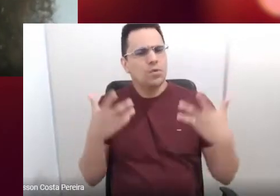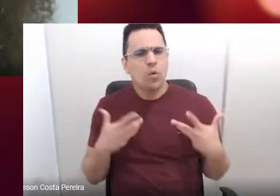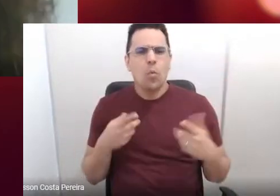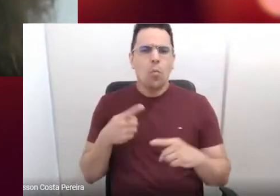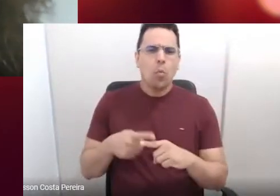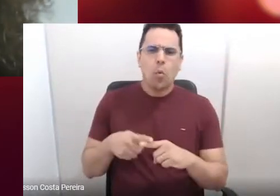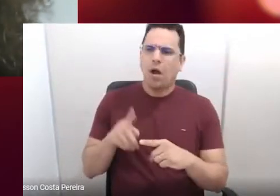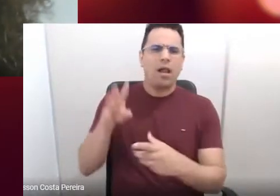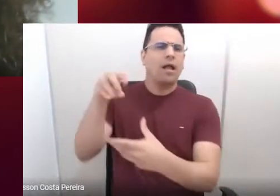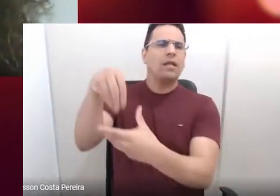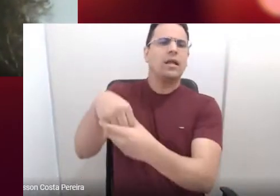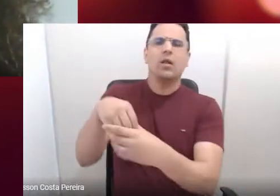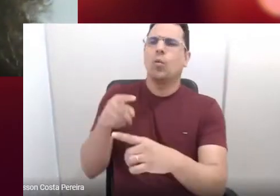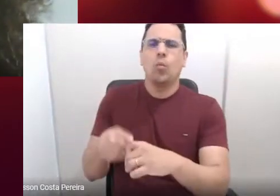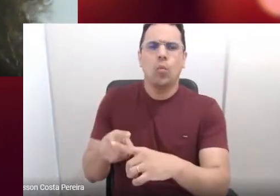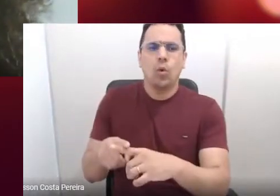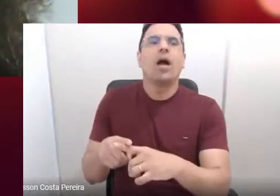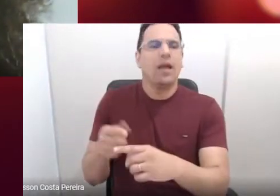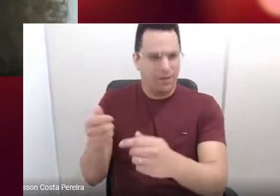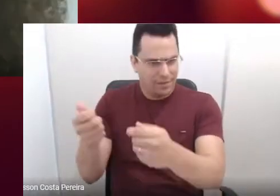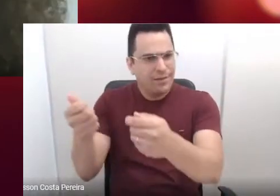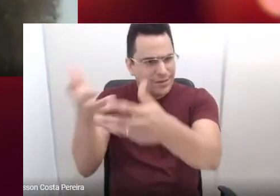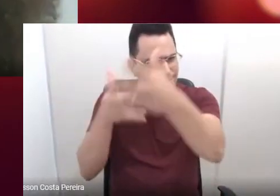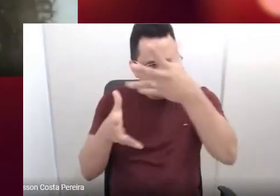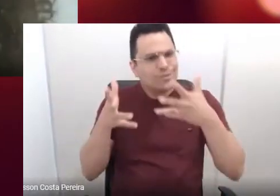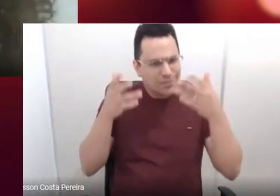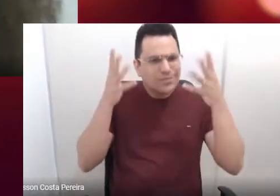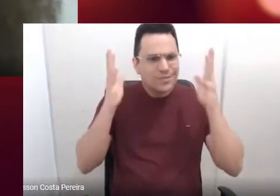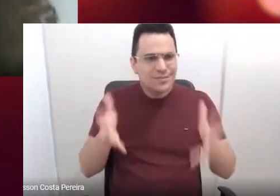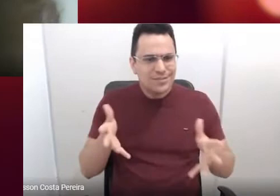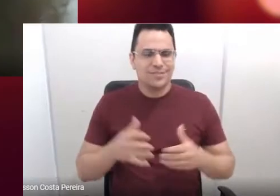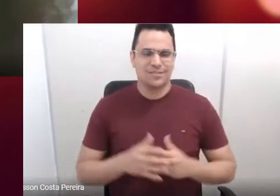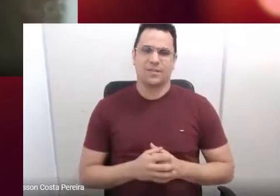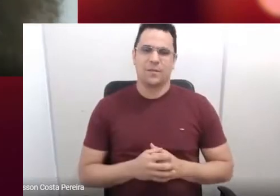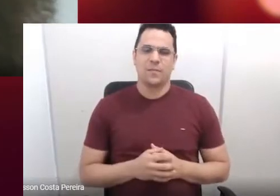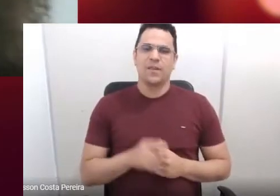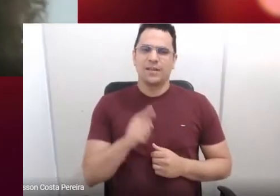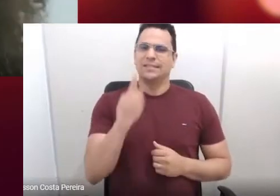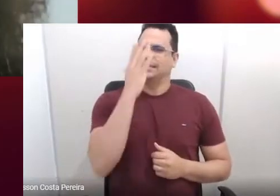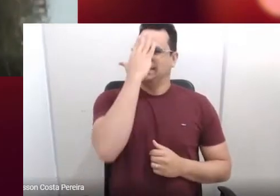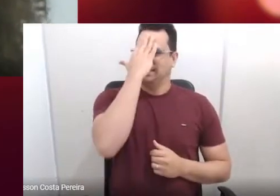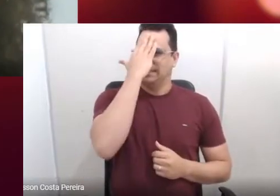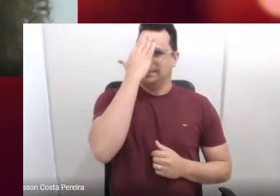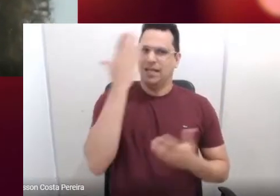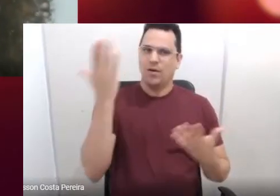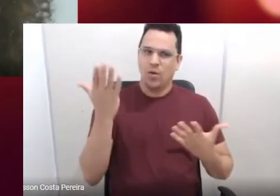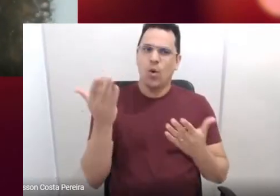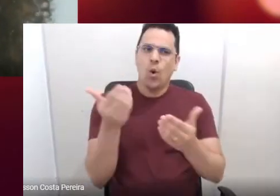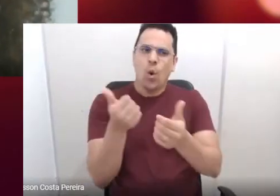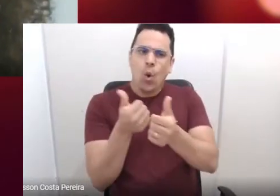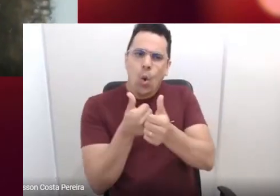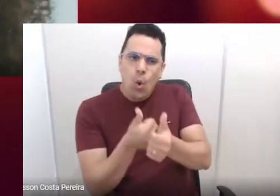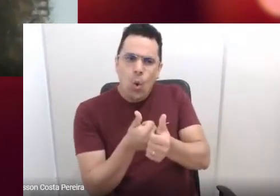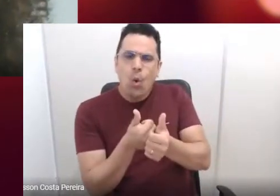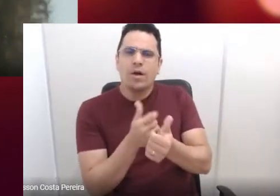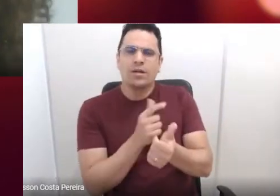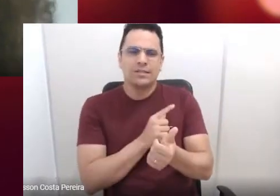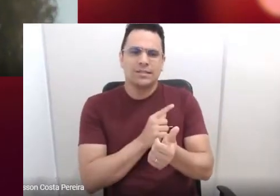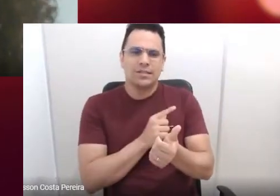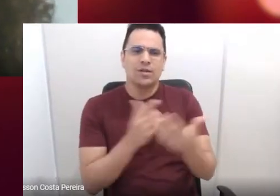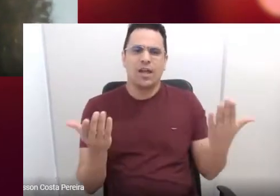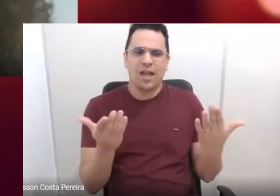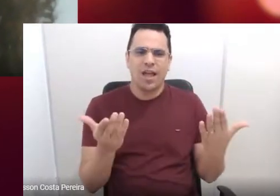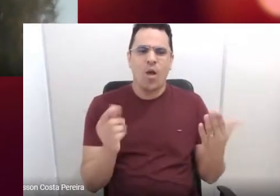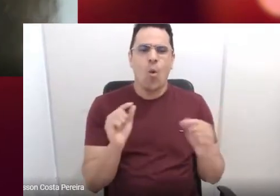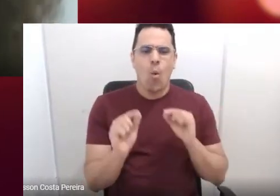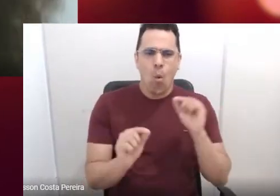Gravando. E esse momento, né? Como vocês já vêm acompanhando ao longo da série de